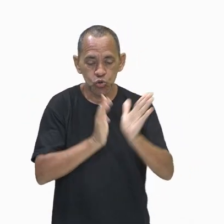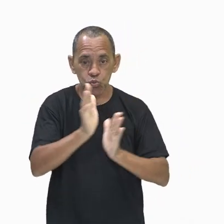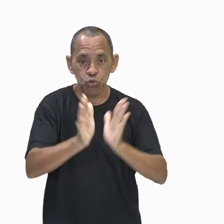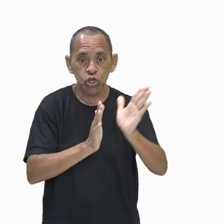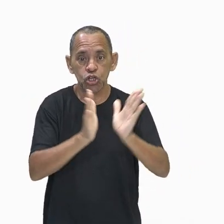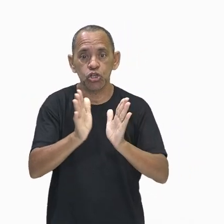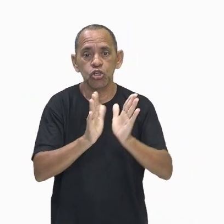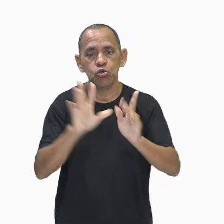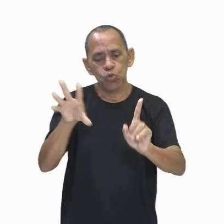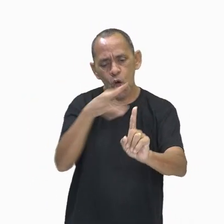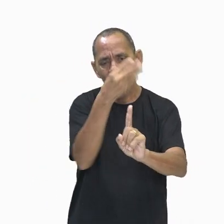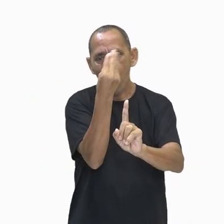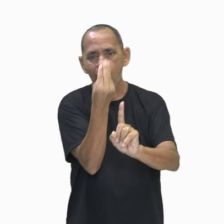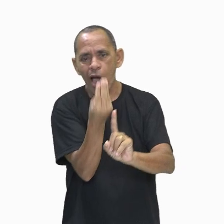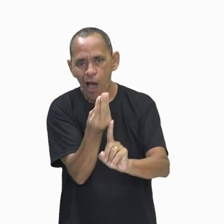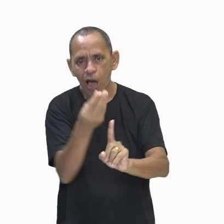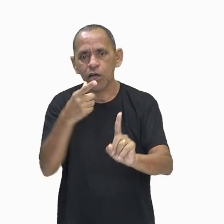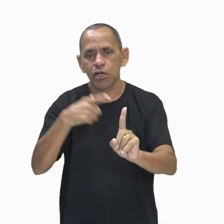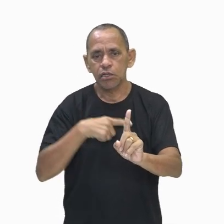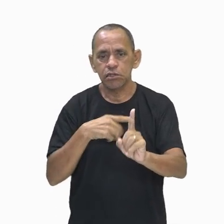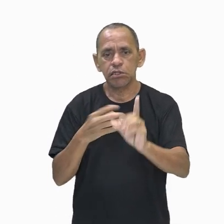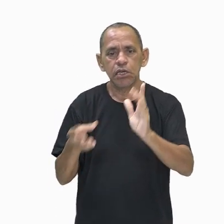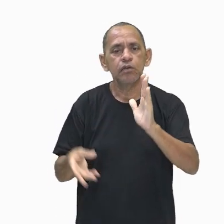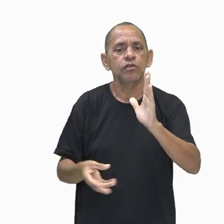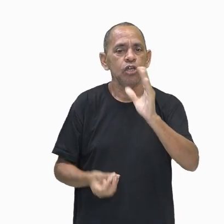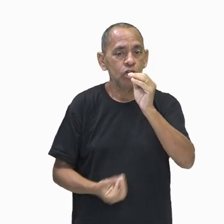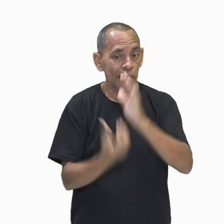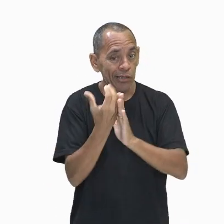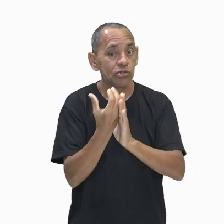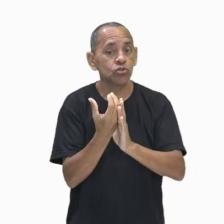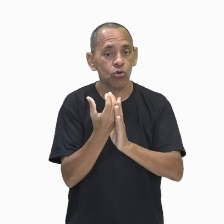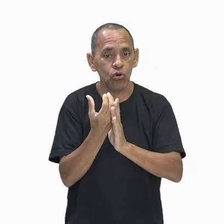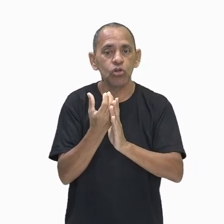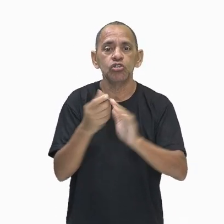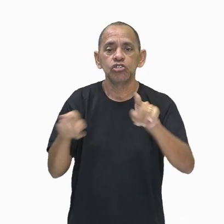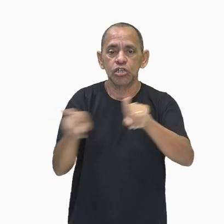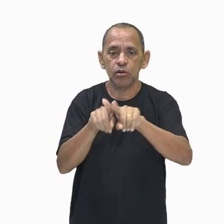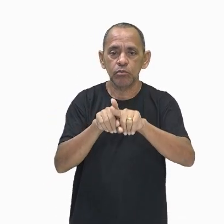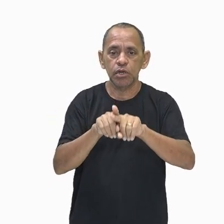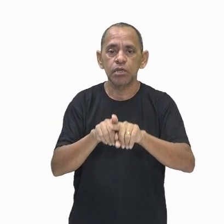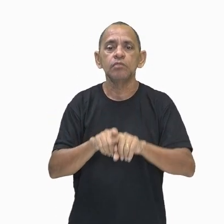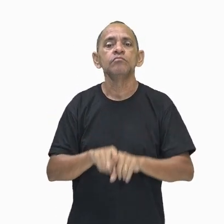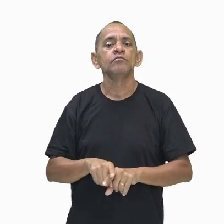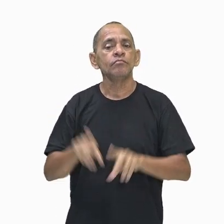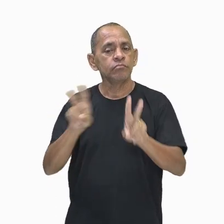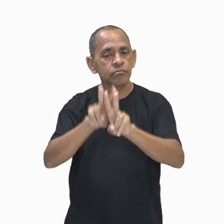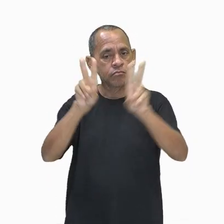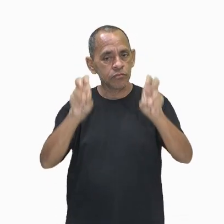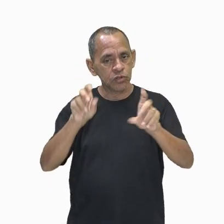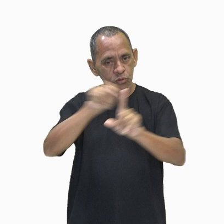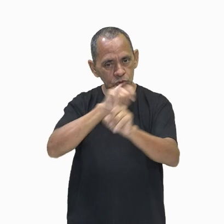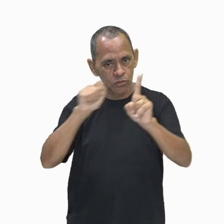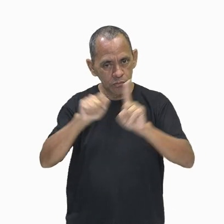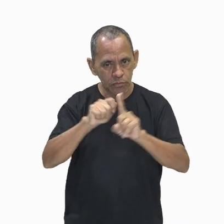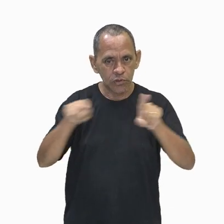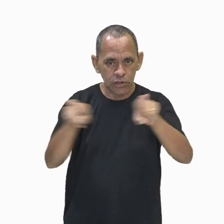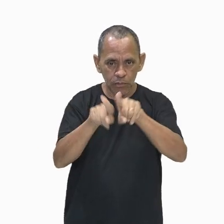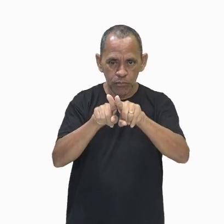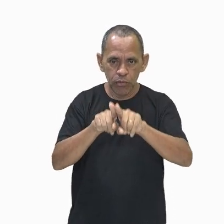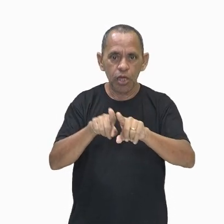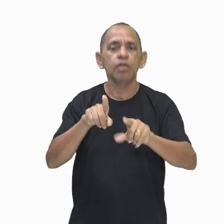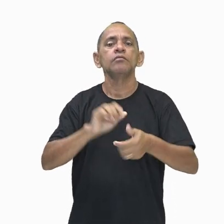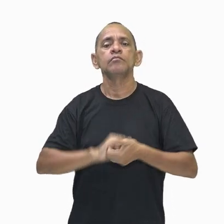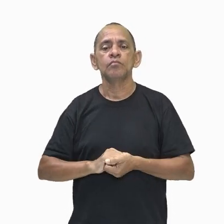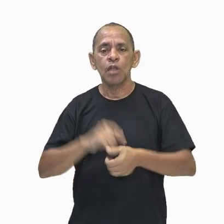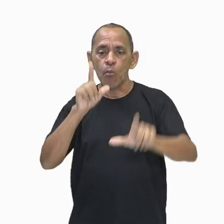das composições leves e arranjos simples da bossa nova para trazer temas sociais para sua letra e